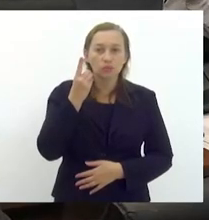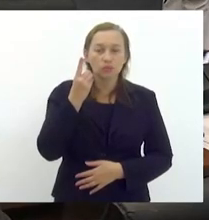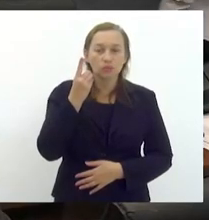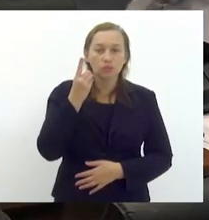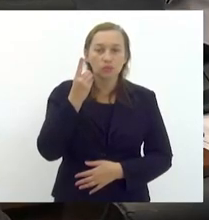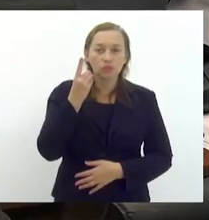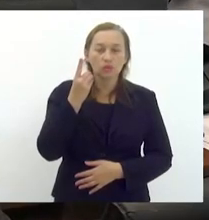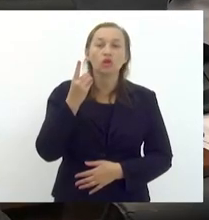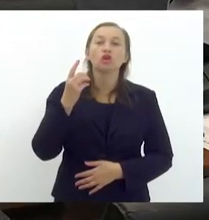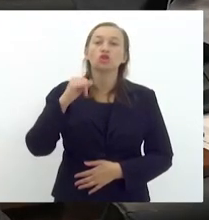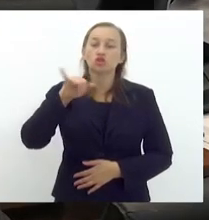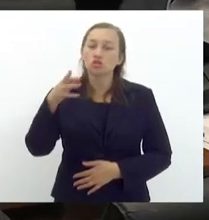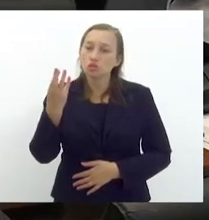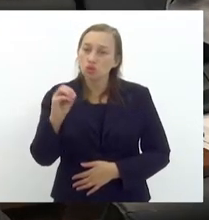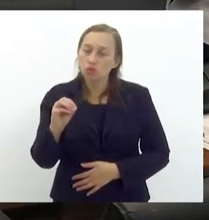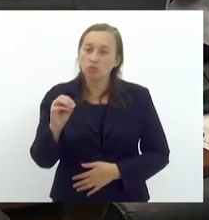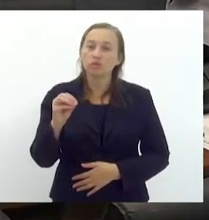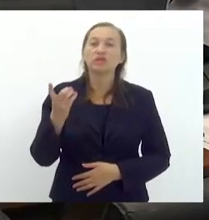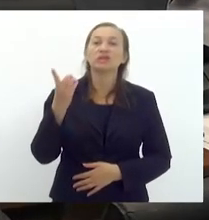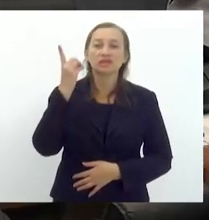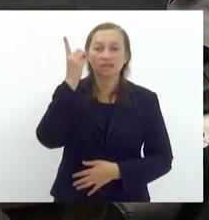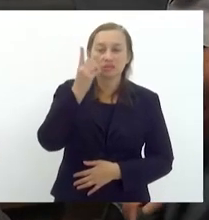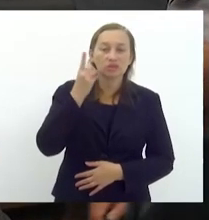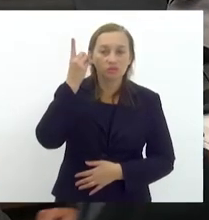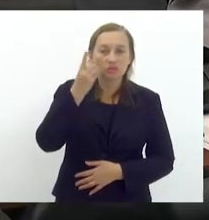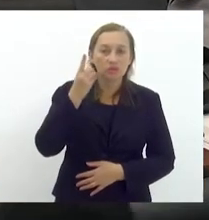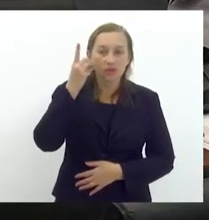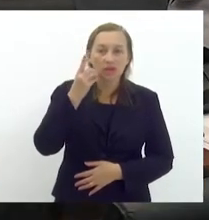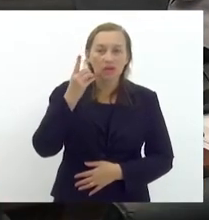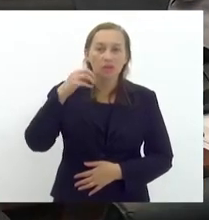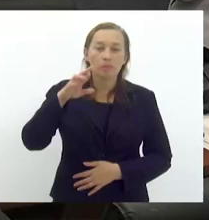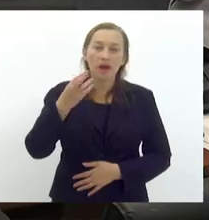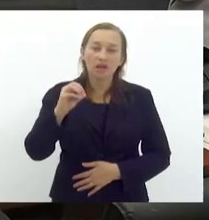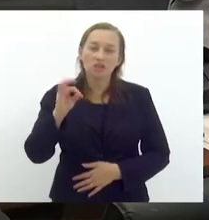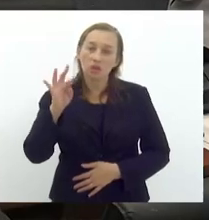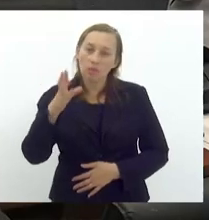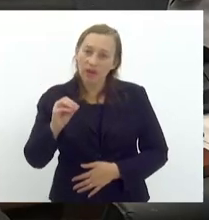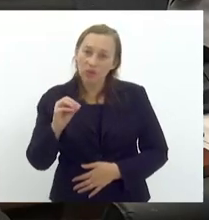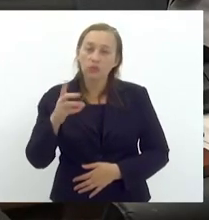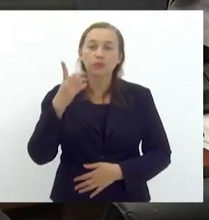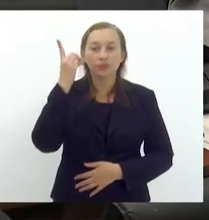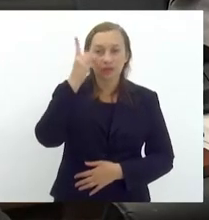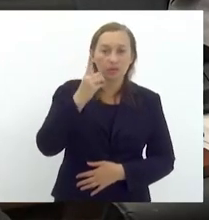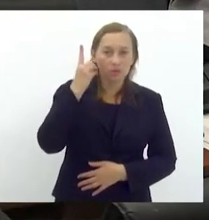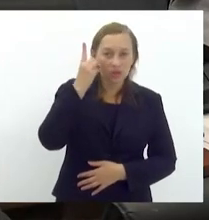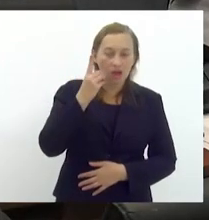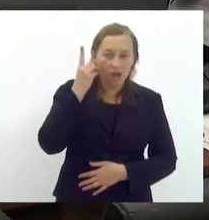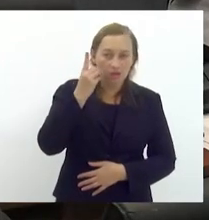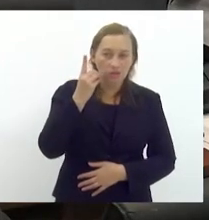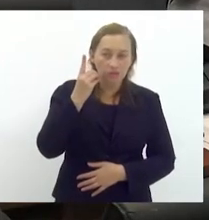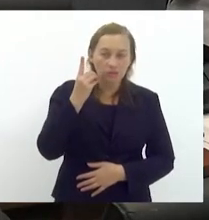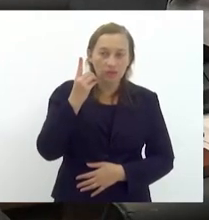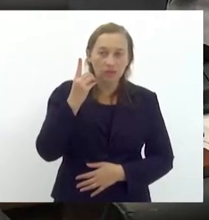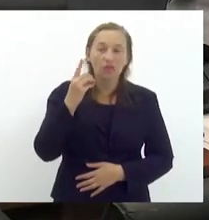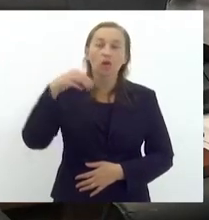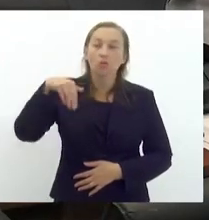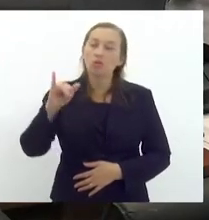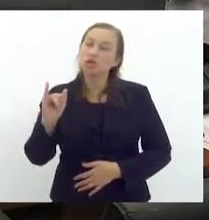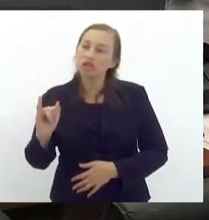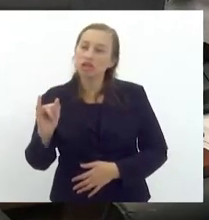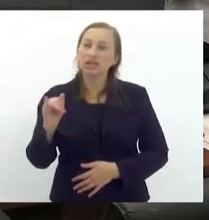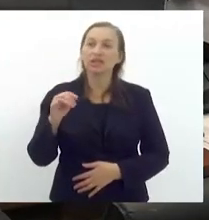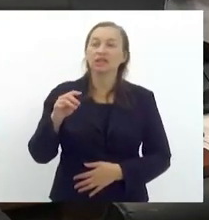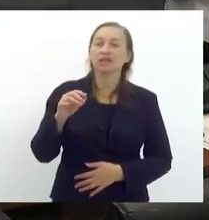Deputado Júlio Rocha Deputado Márcio Gualberto deputado munir